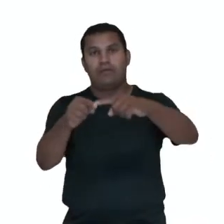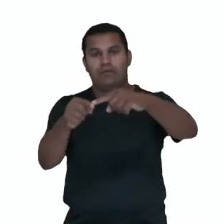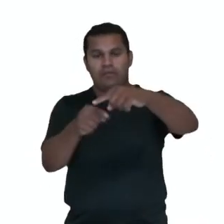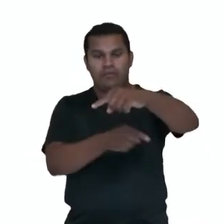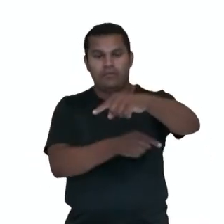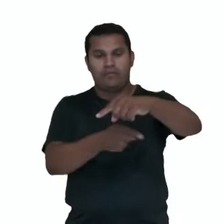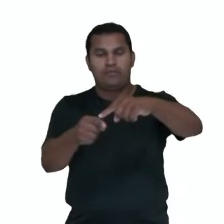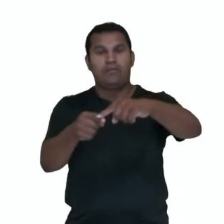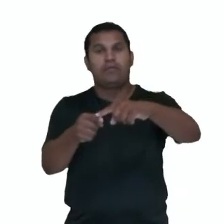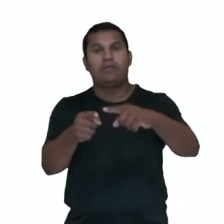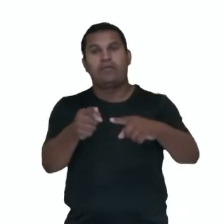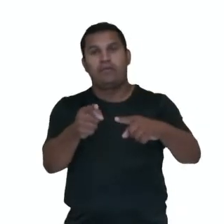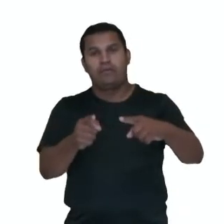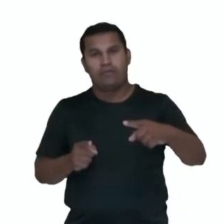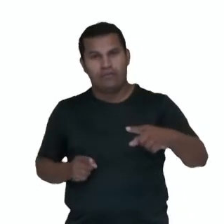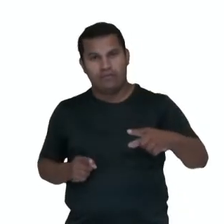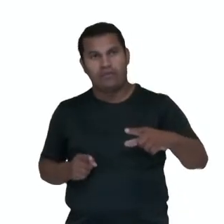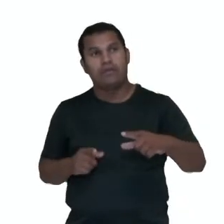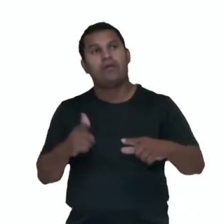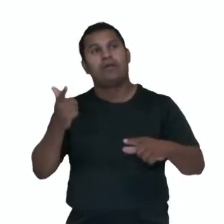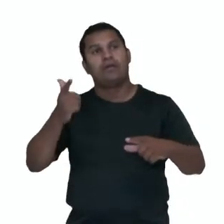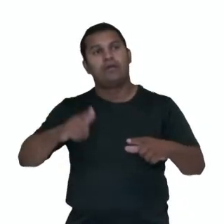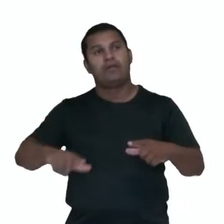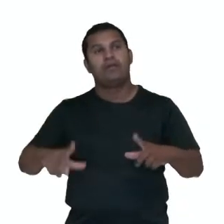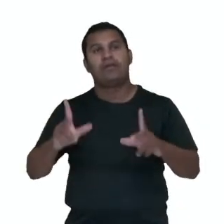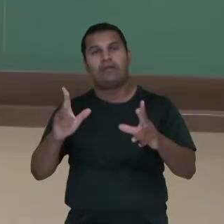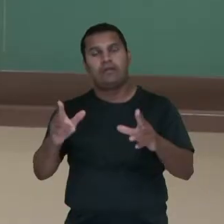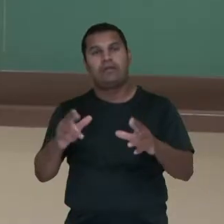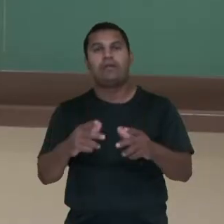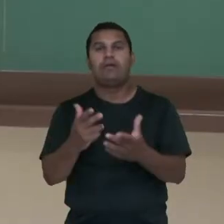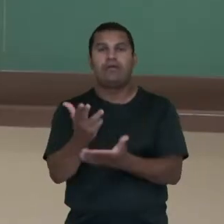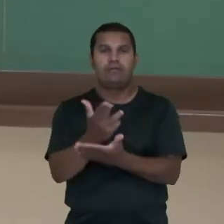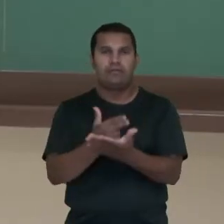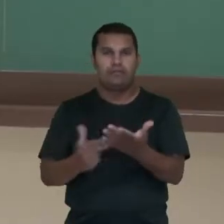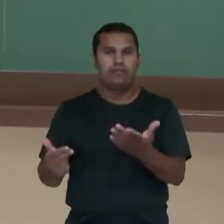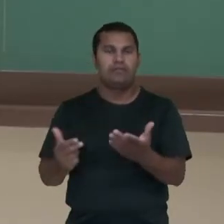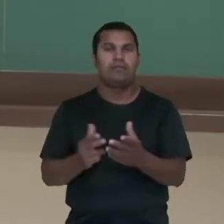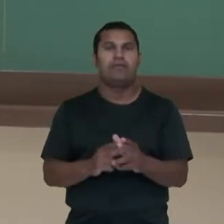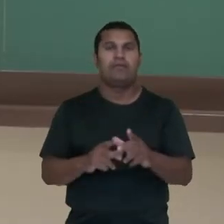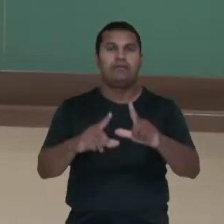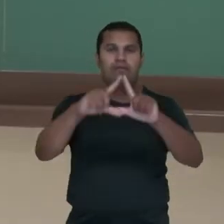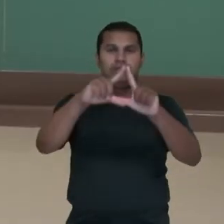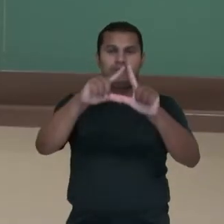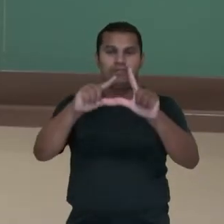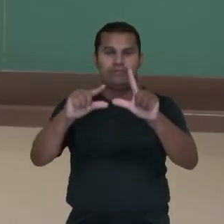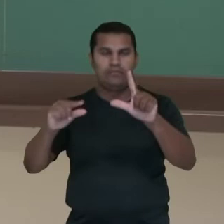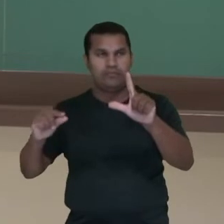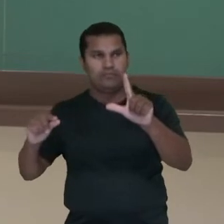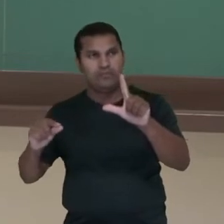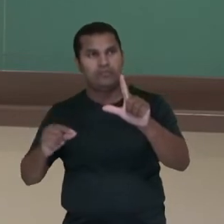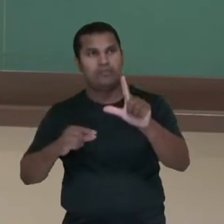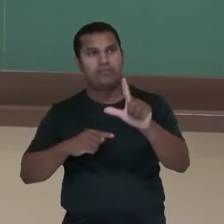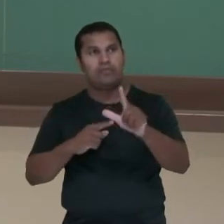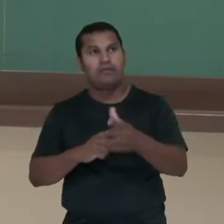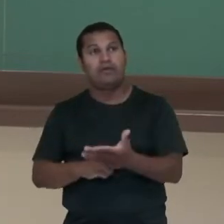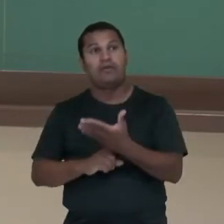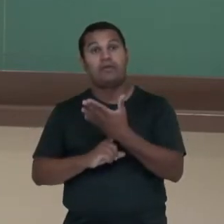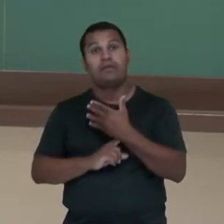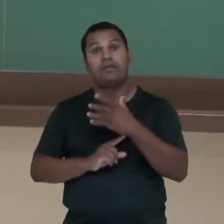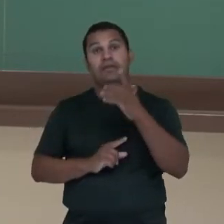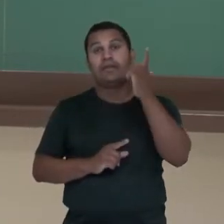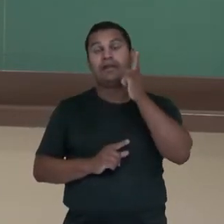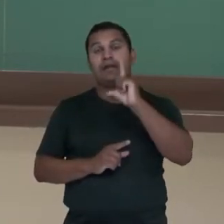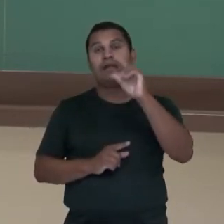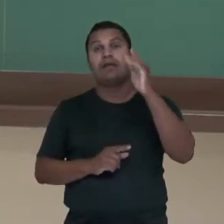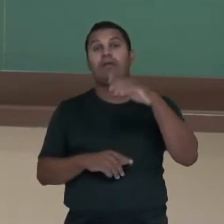das relações eu devo utilizar para fazer essa resolução do exercício. Então, no caso